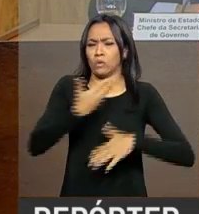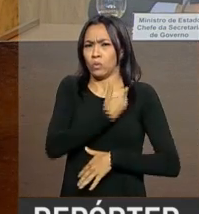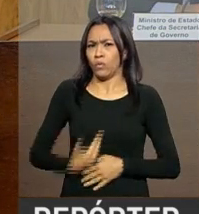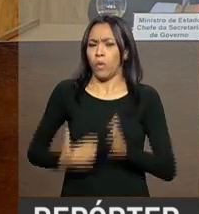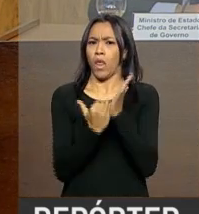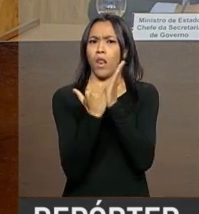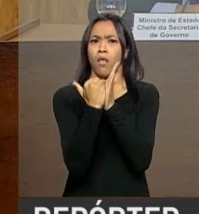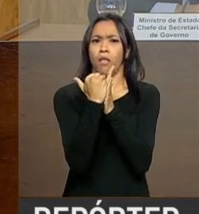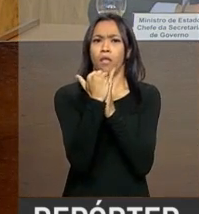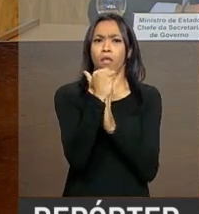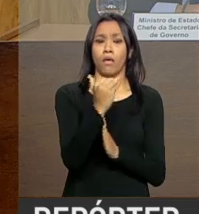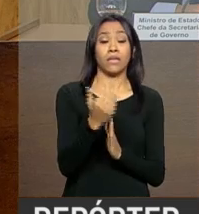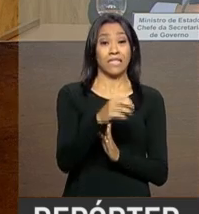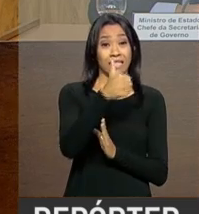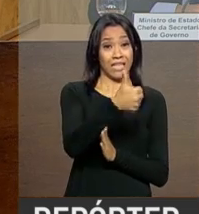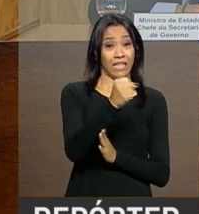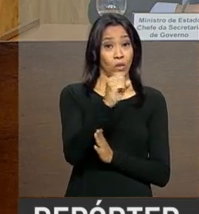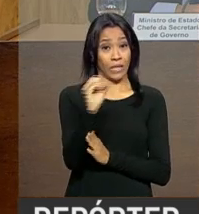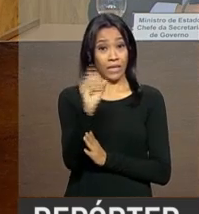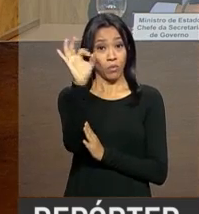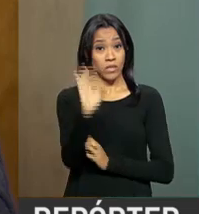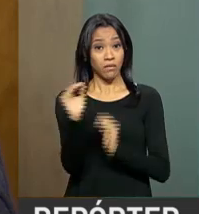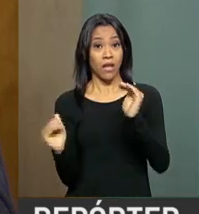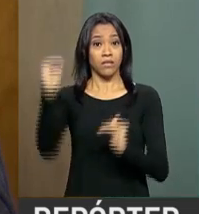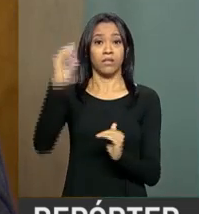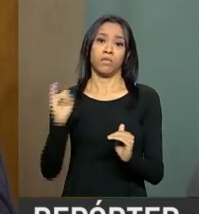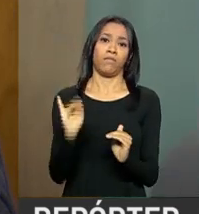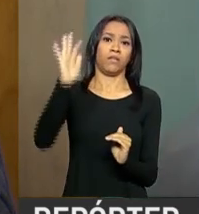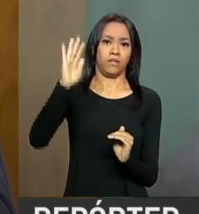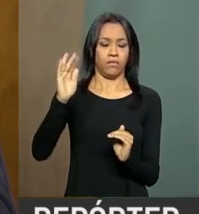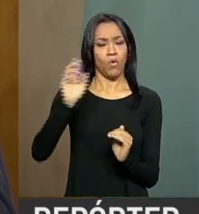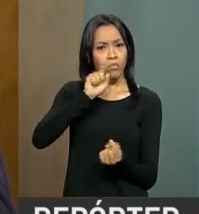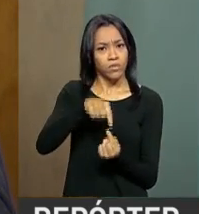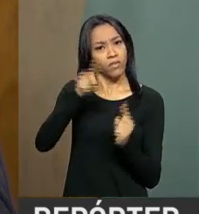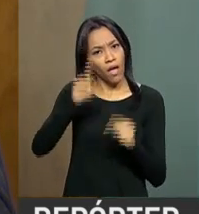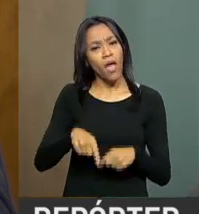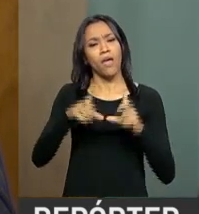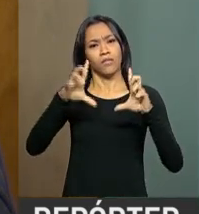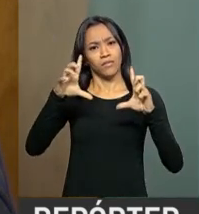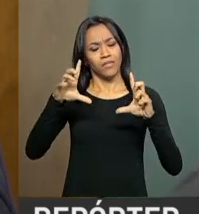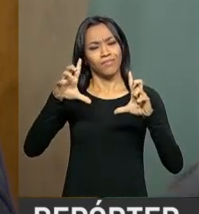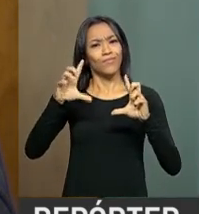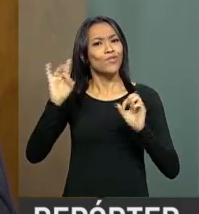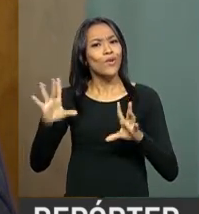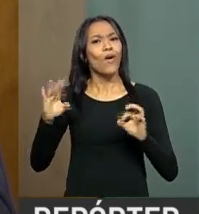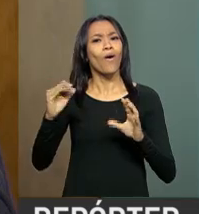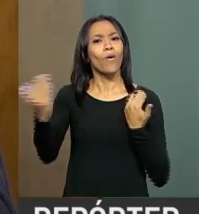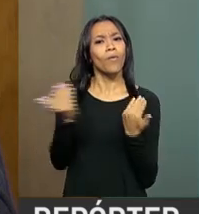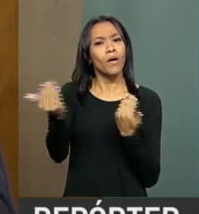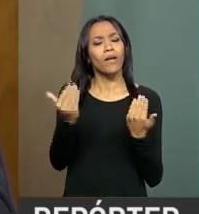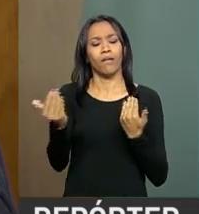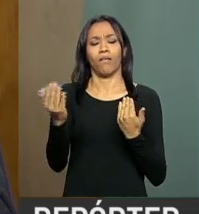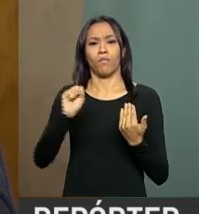de 180% acima da inflação. A ideia é limitar esse aumento apenas à inflação do ano